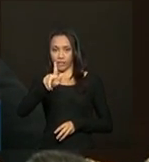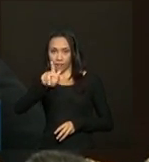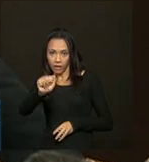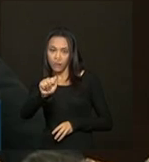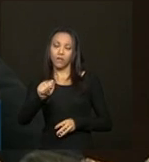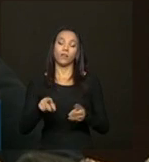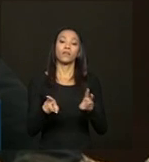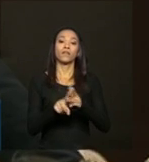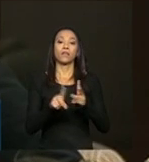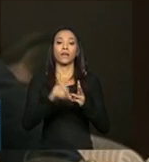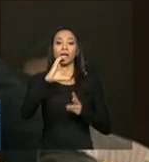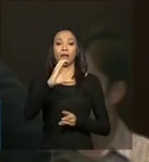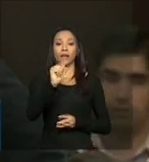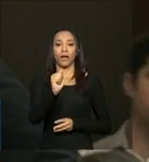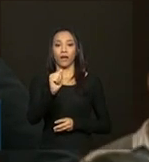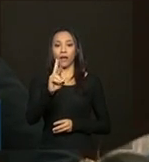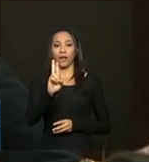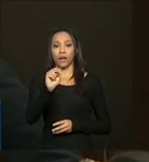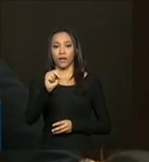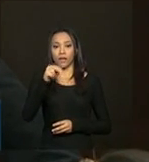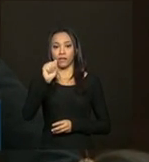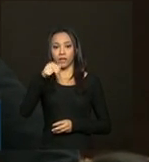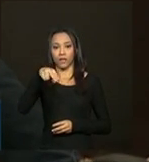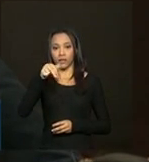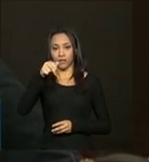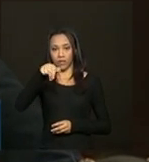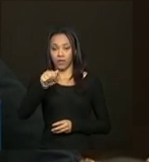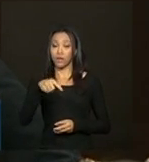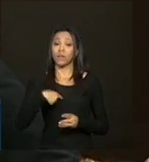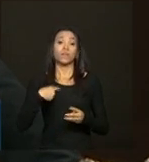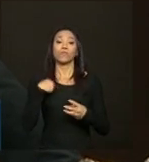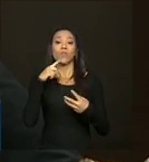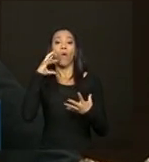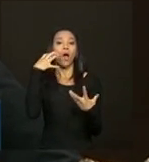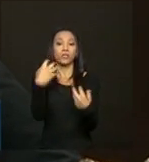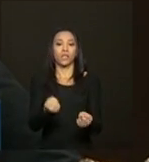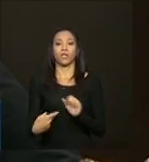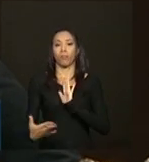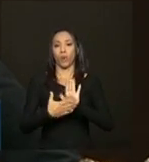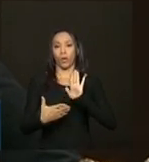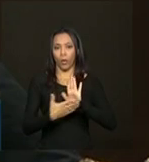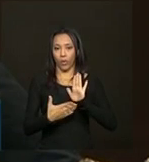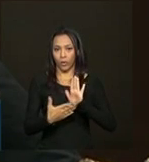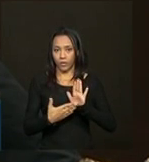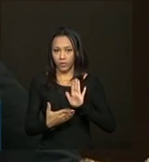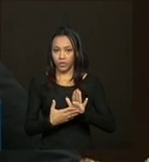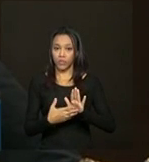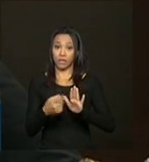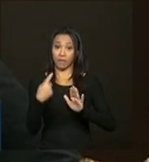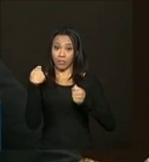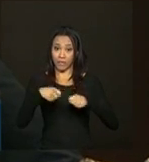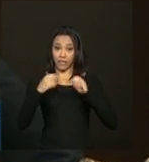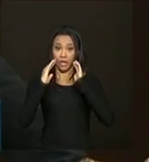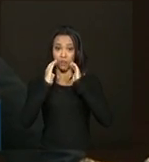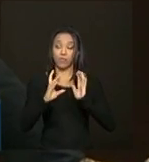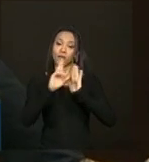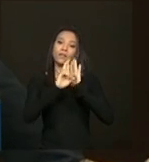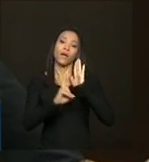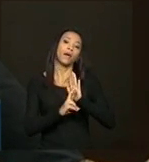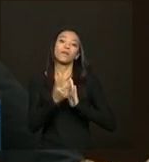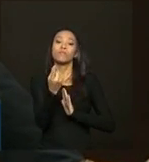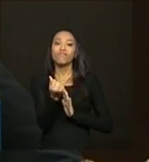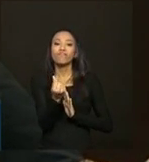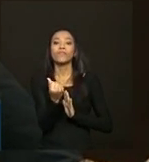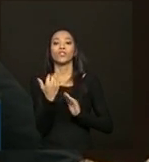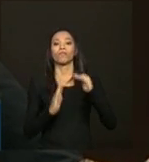Paranatinga, Canarana. Não serão aceitas propostas que ofertarem para receita anual permitida valores